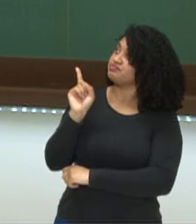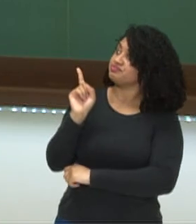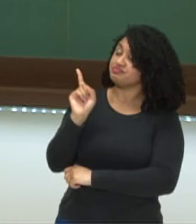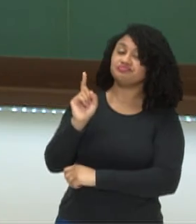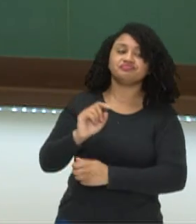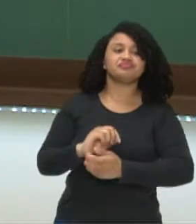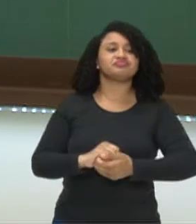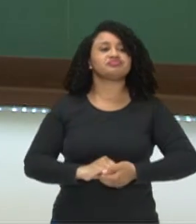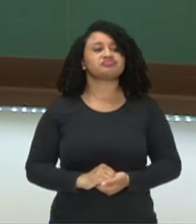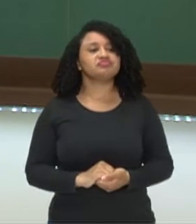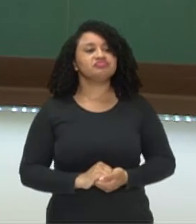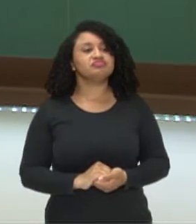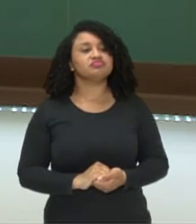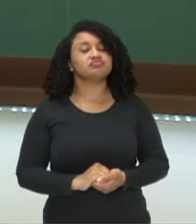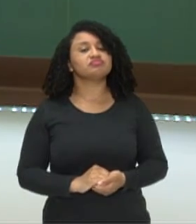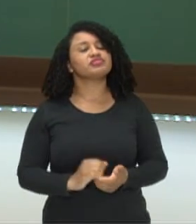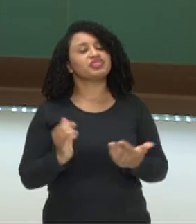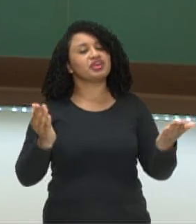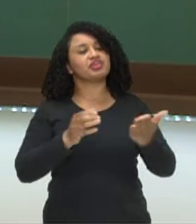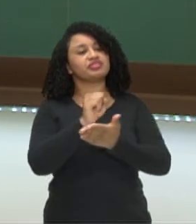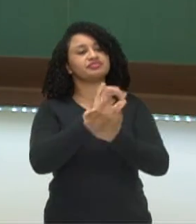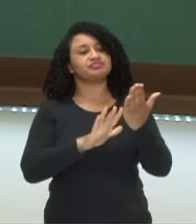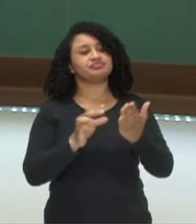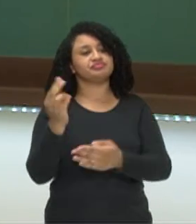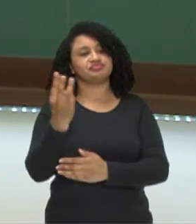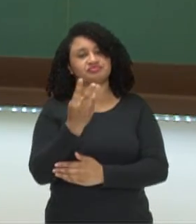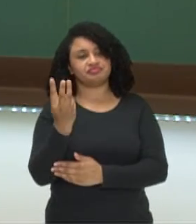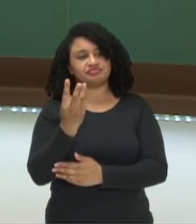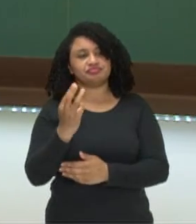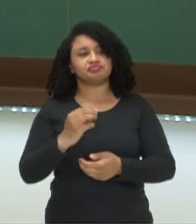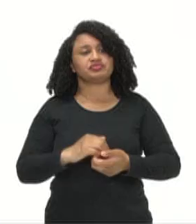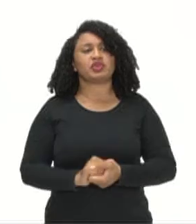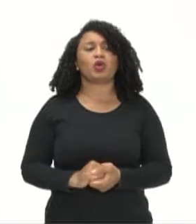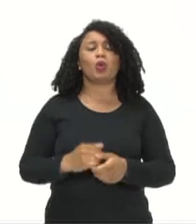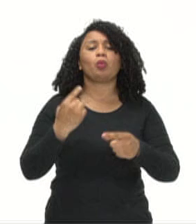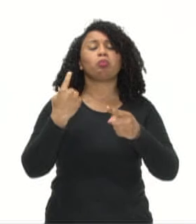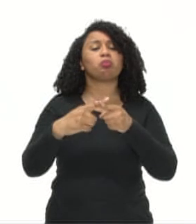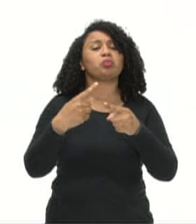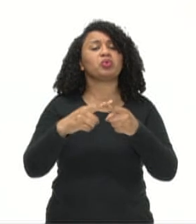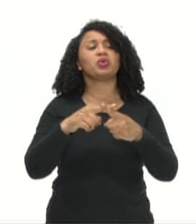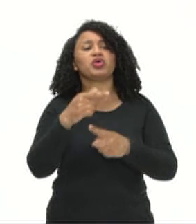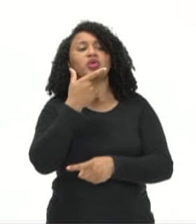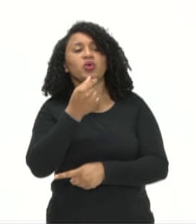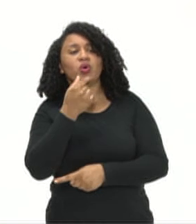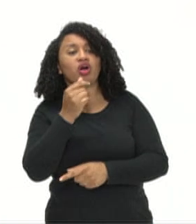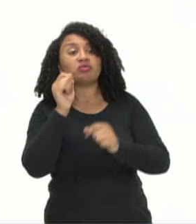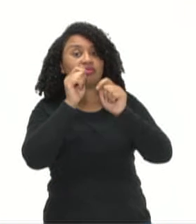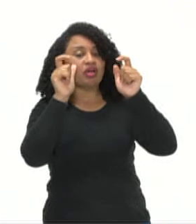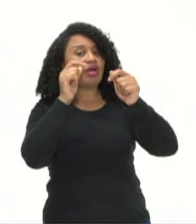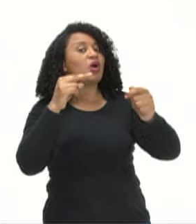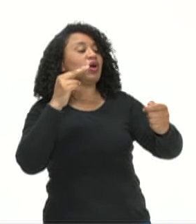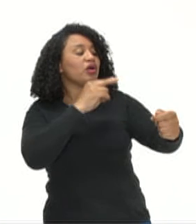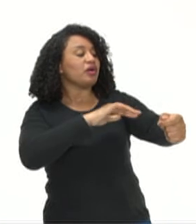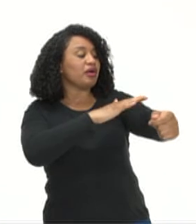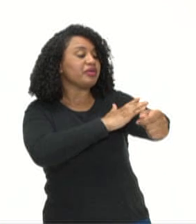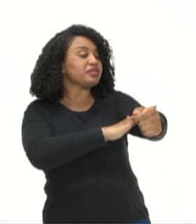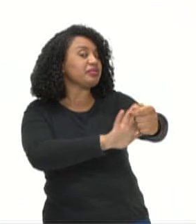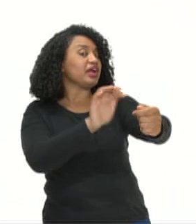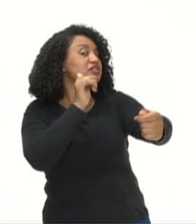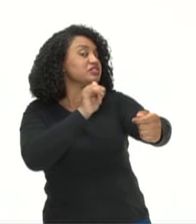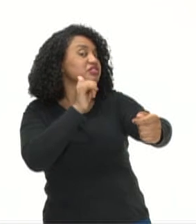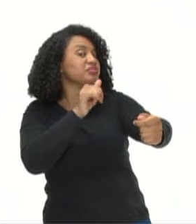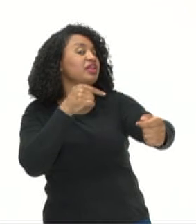Braços. A atividade 3. Por que Inácio está atento aos braços de Dona